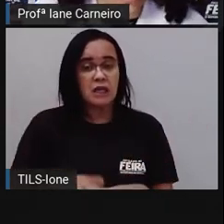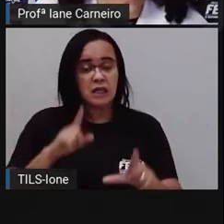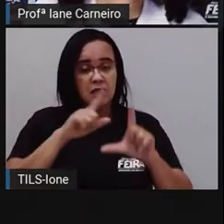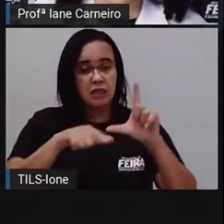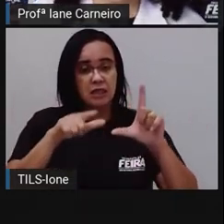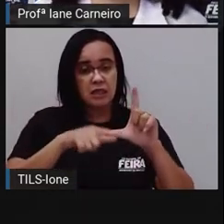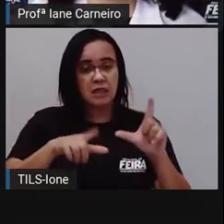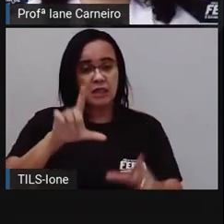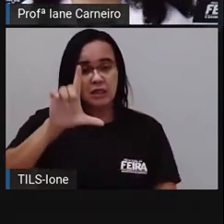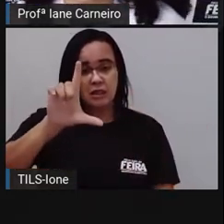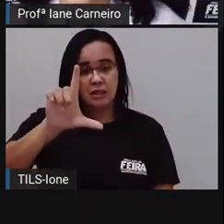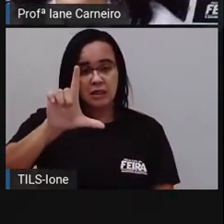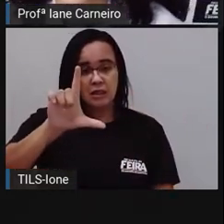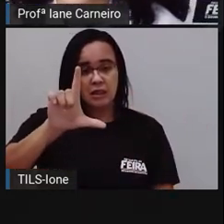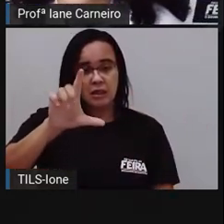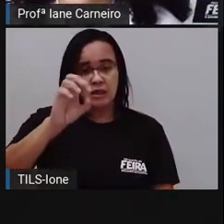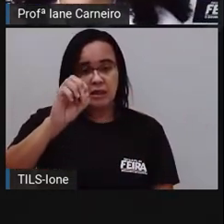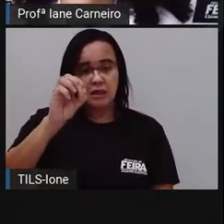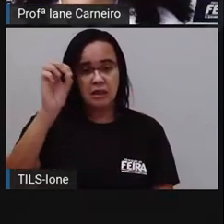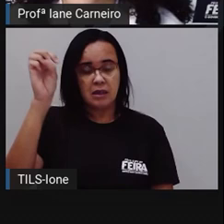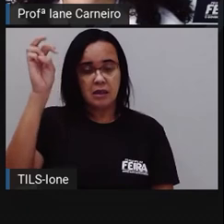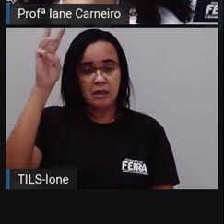Lontra.